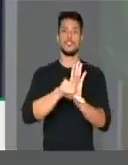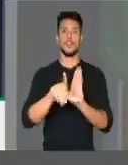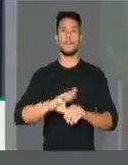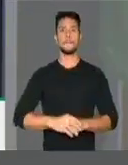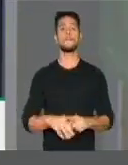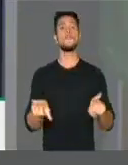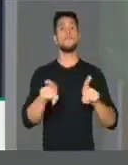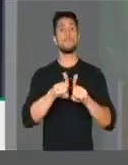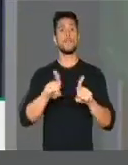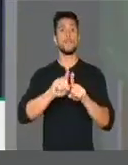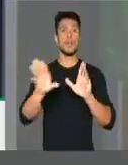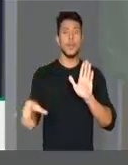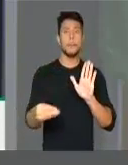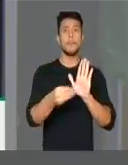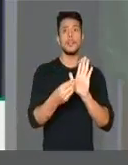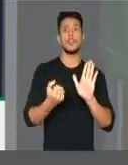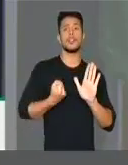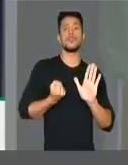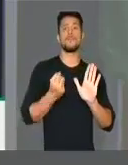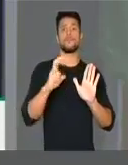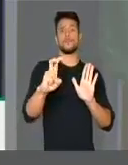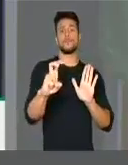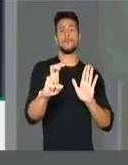A emenda de número 5.